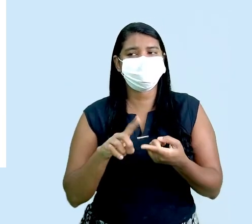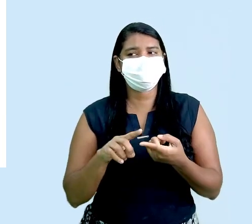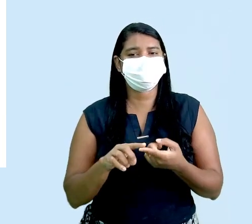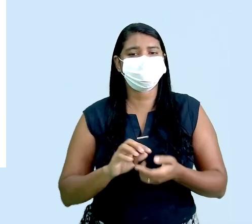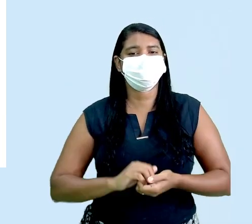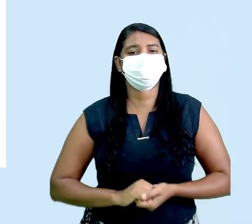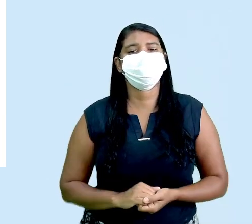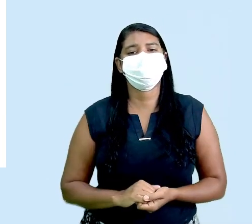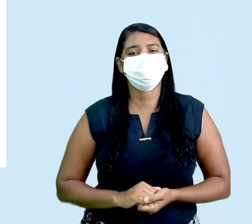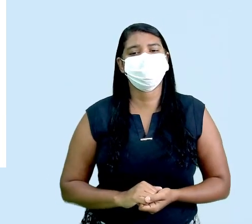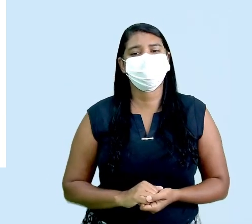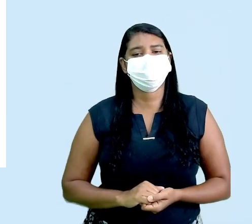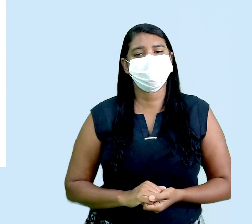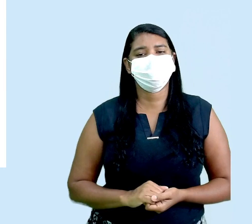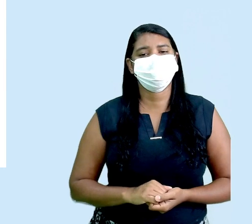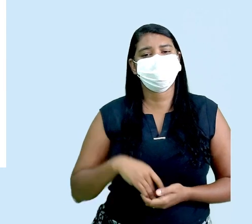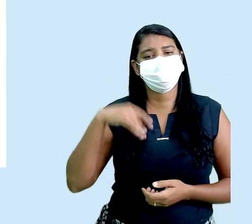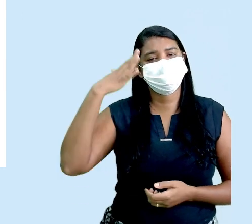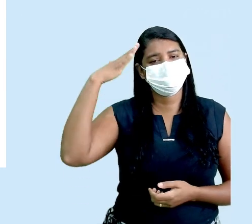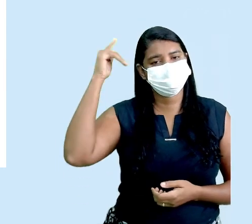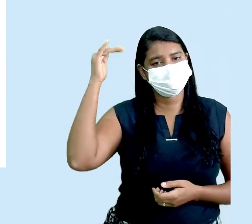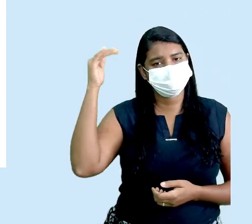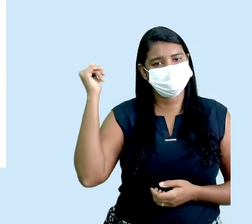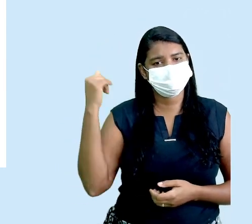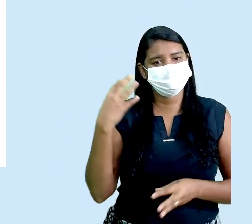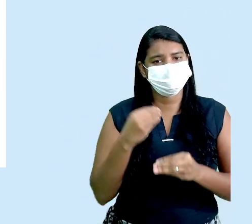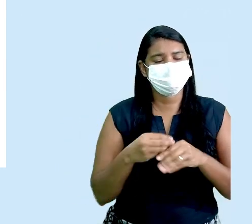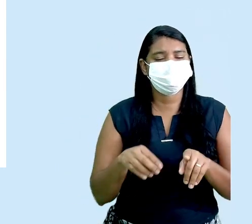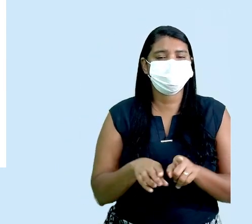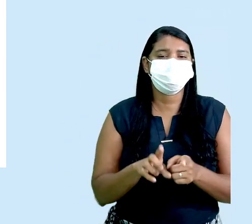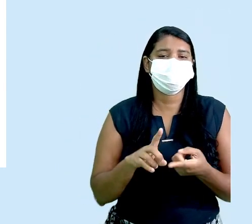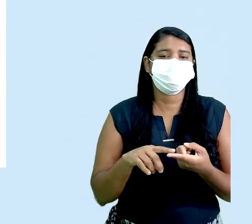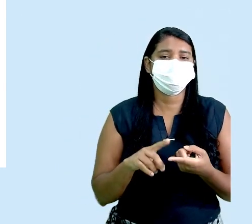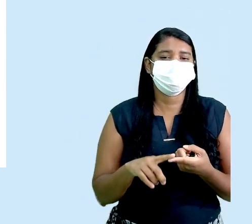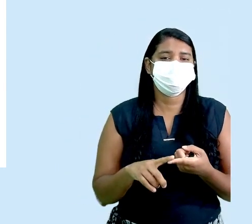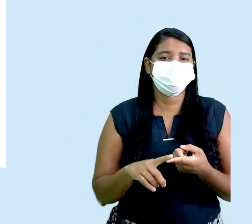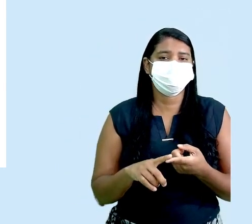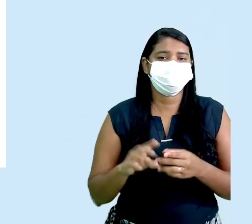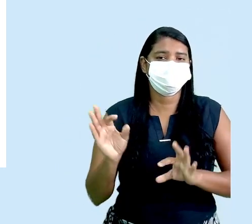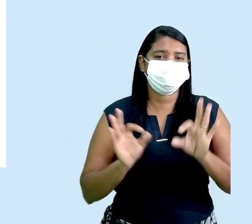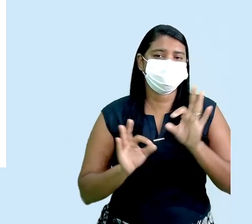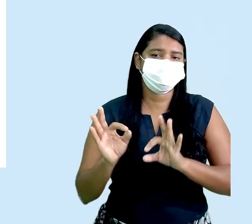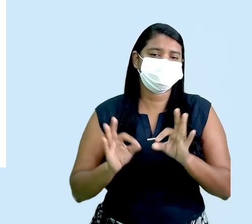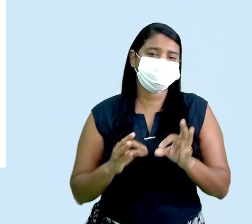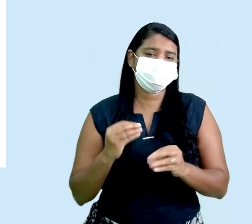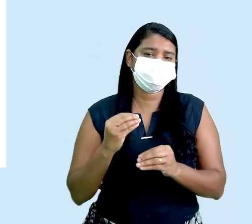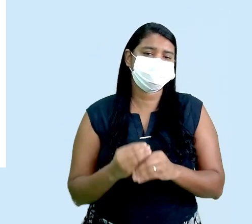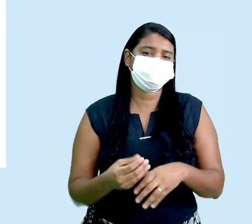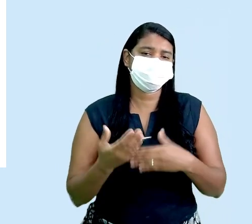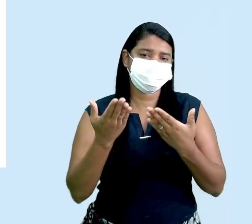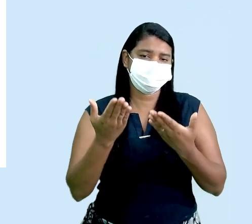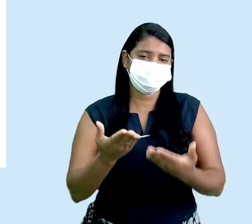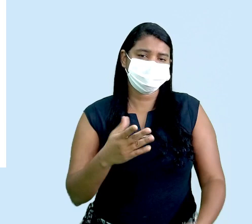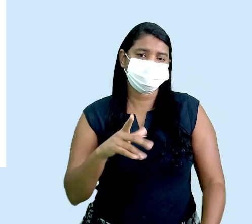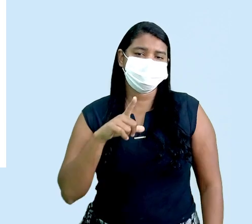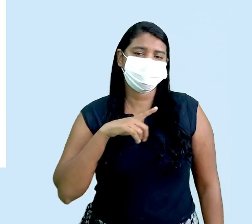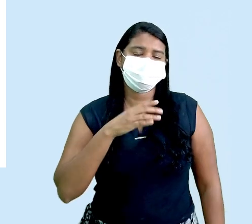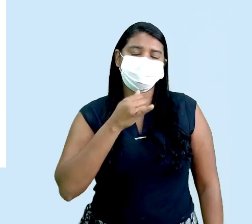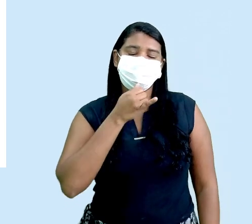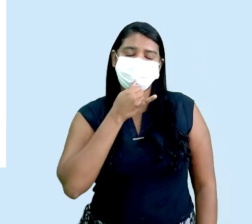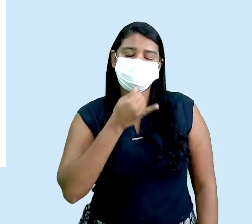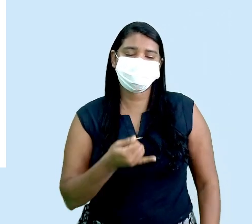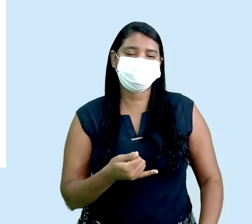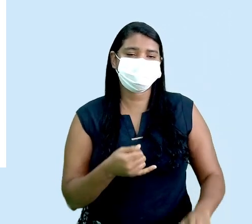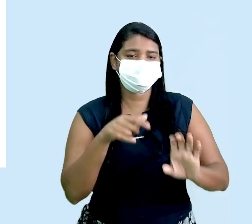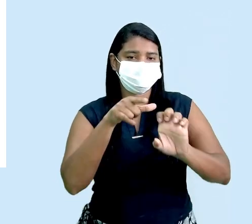Warhol, né? Eram artistas muito presentes, né? E esse tipo de reprodução, né? Que você tem, por exemplo, existem hoje